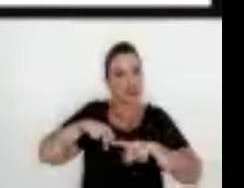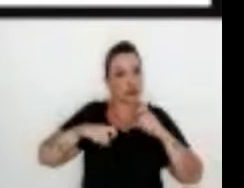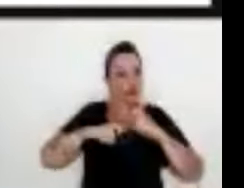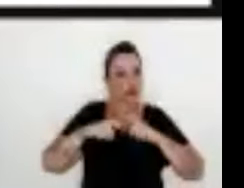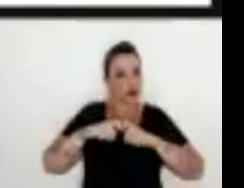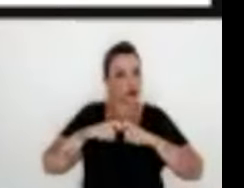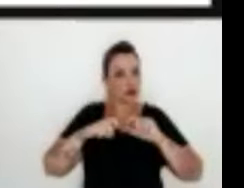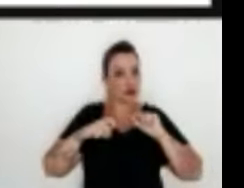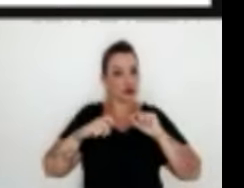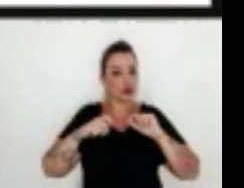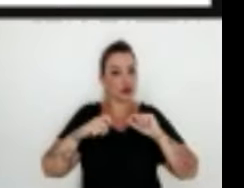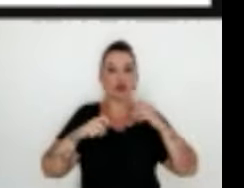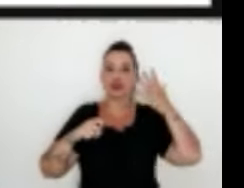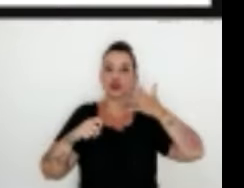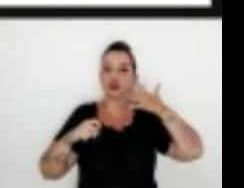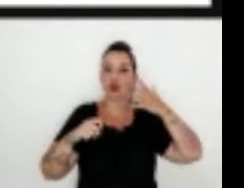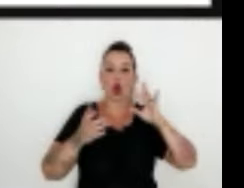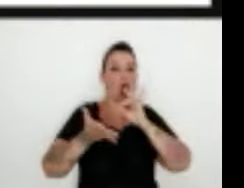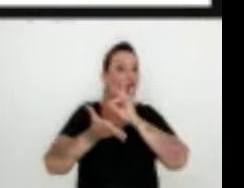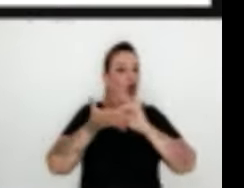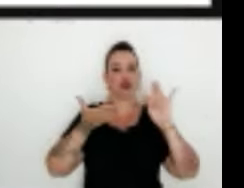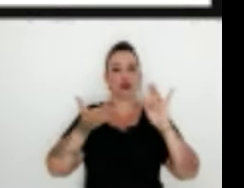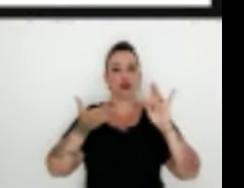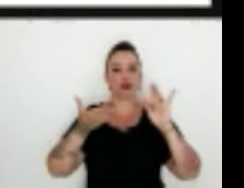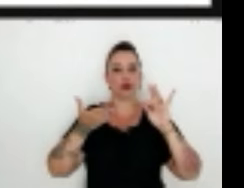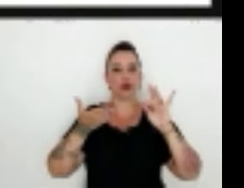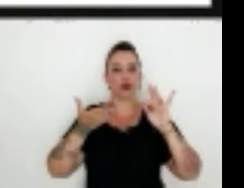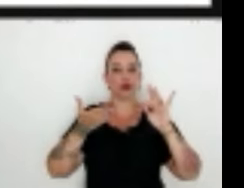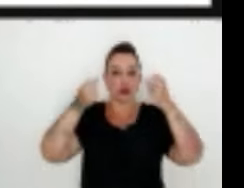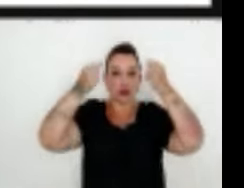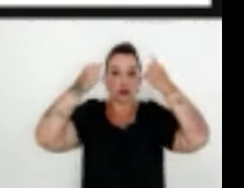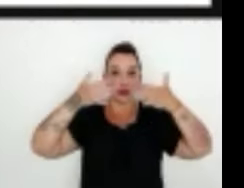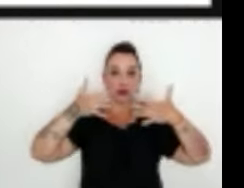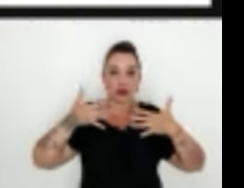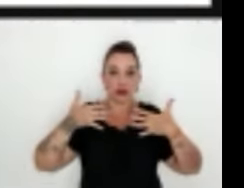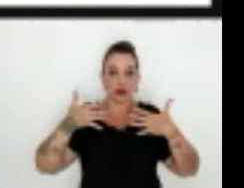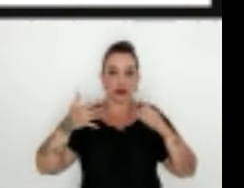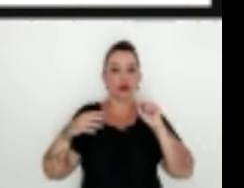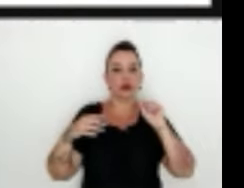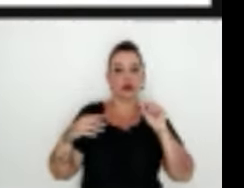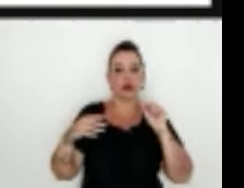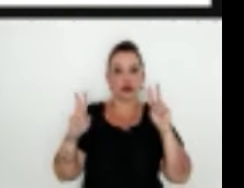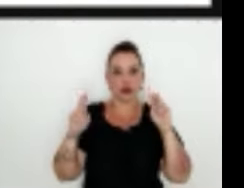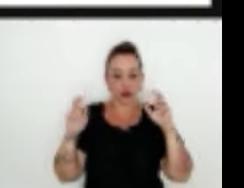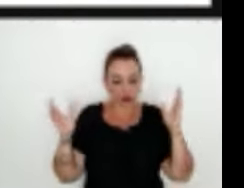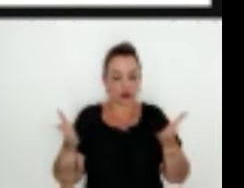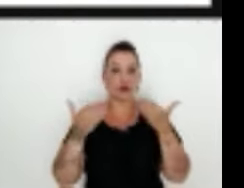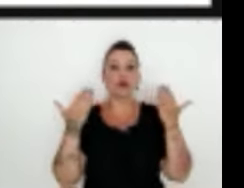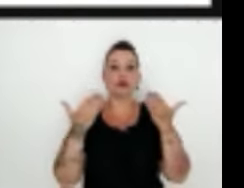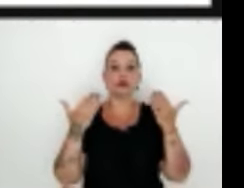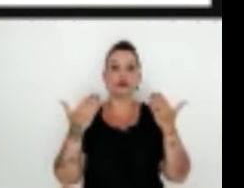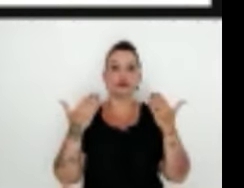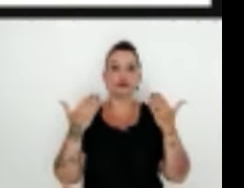como discurso de ódio. Uma definição que sigo pela sua potência êmica, mas